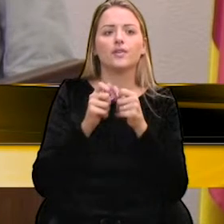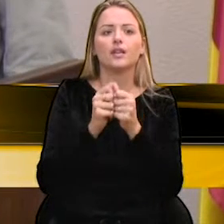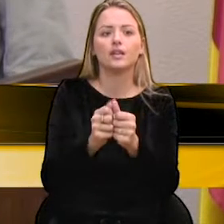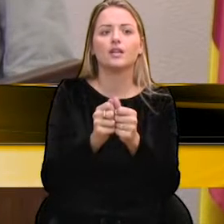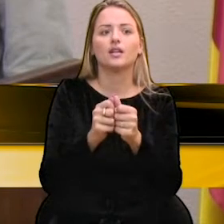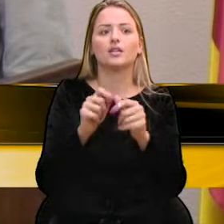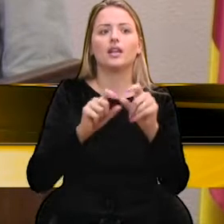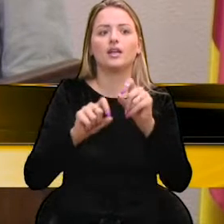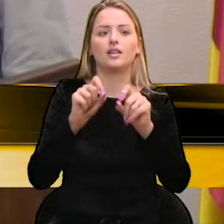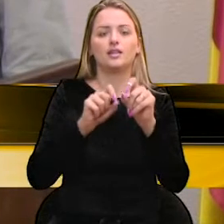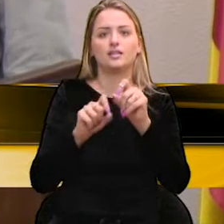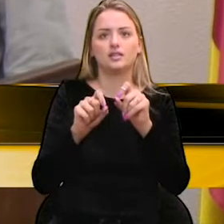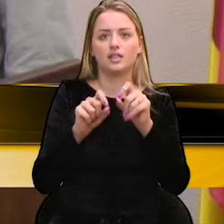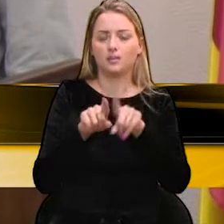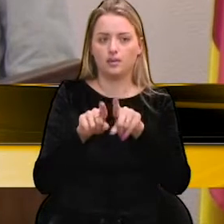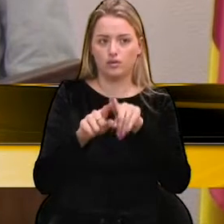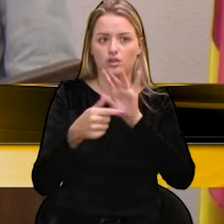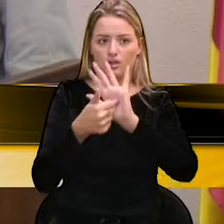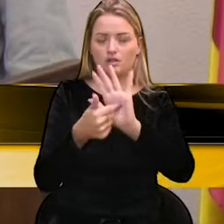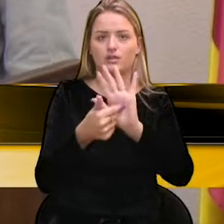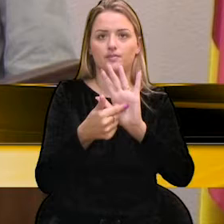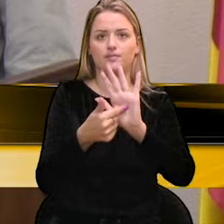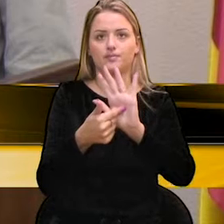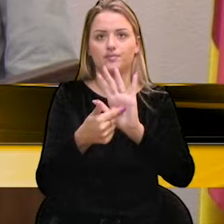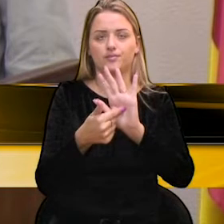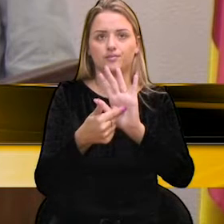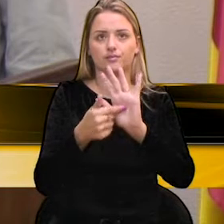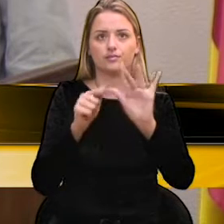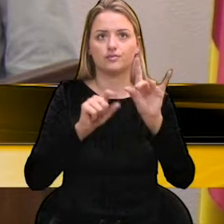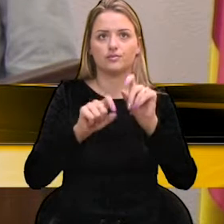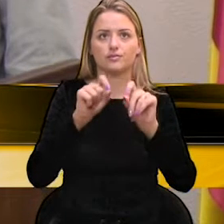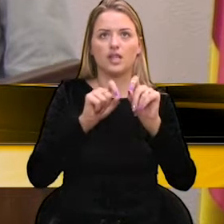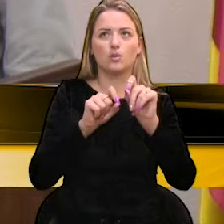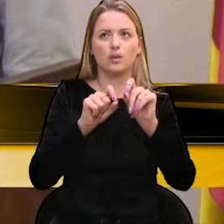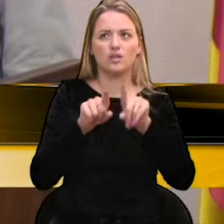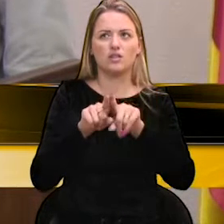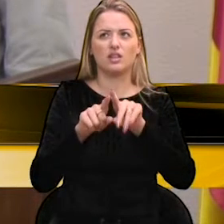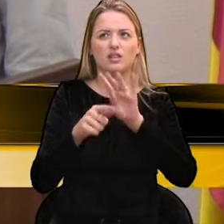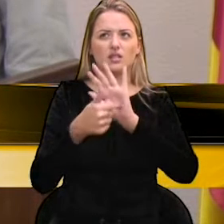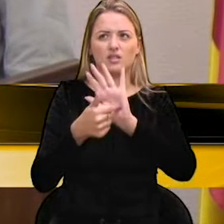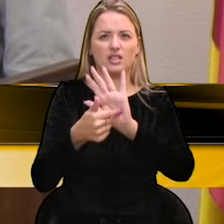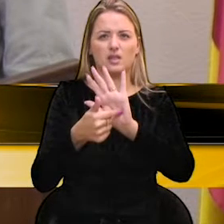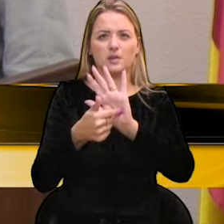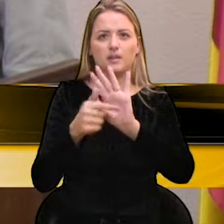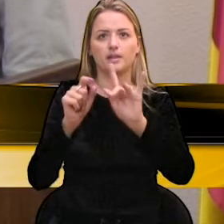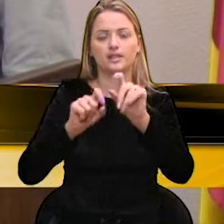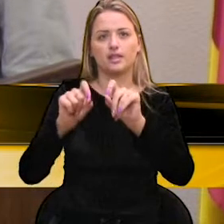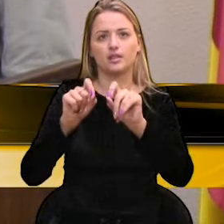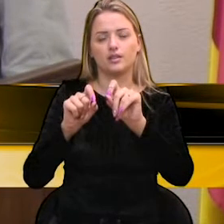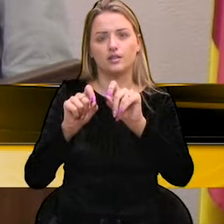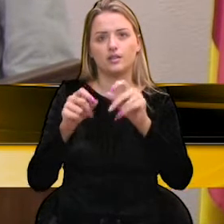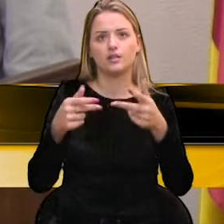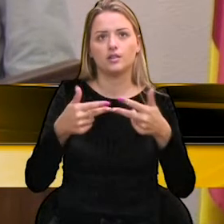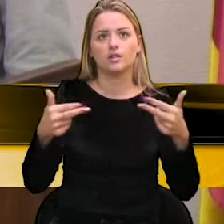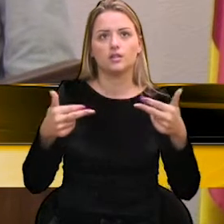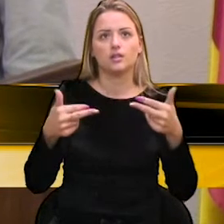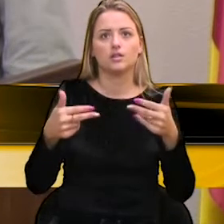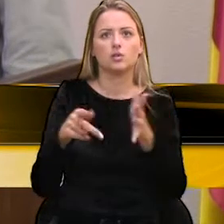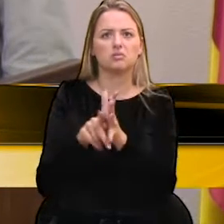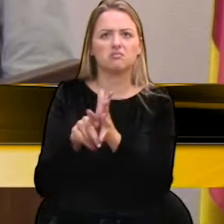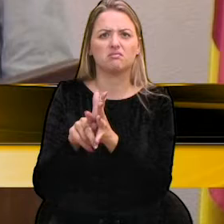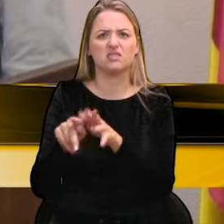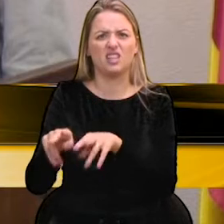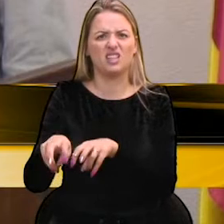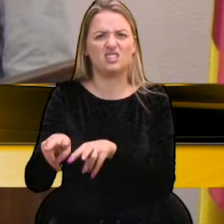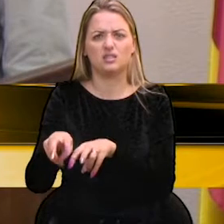a nossa agricultura sofre carências. Então, a nossa preocupação, sim, com essa nossa agricultura,